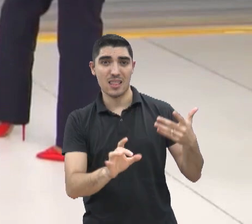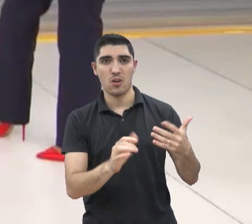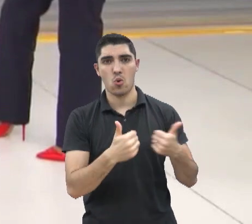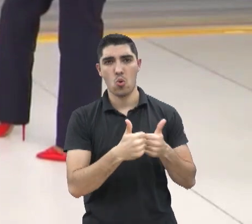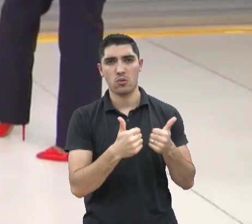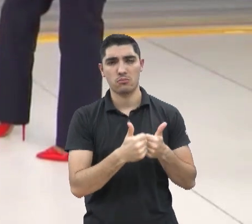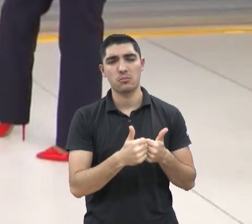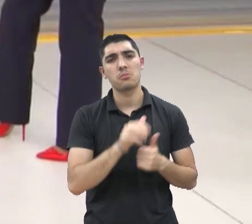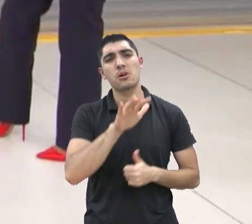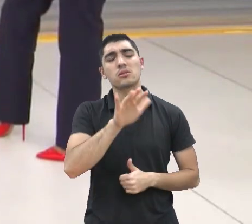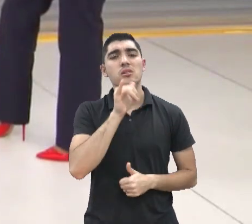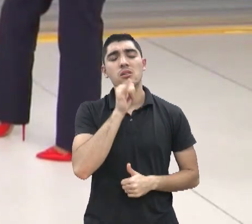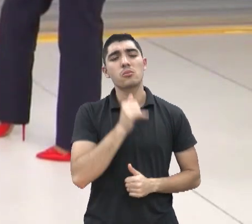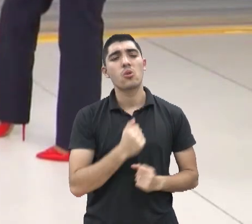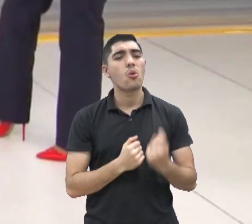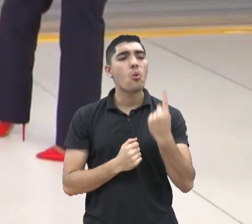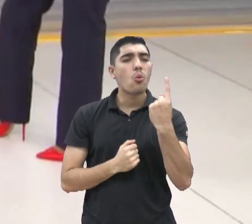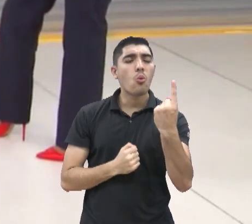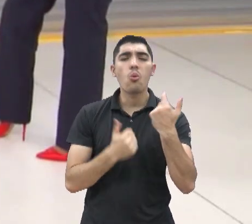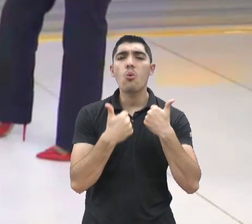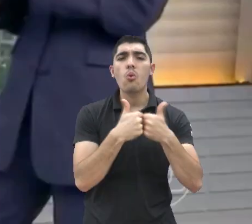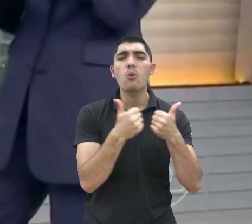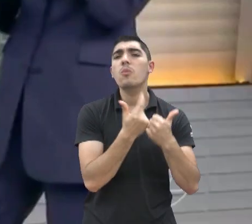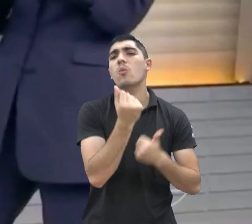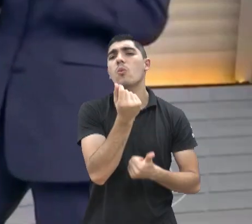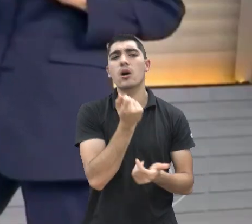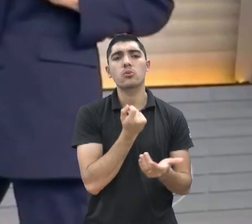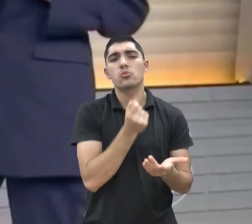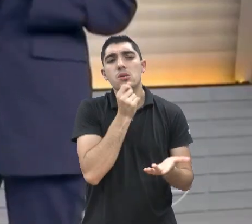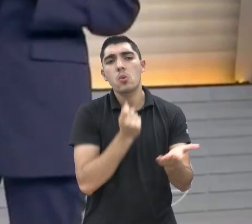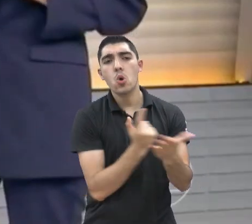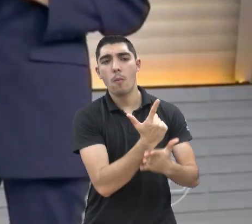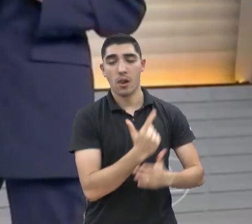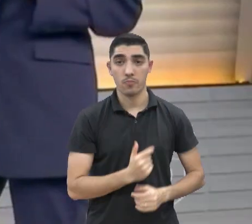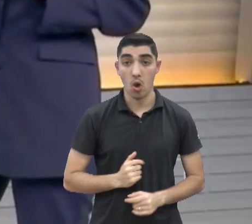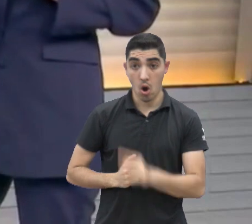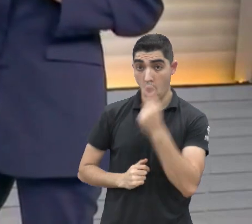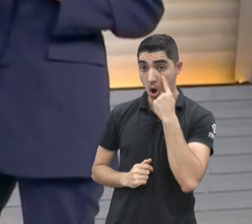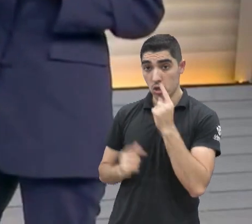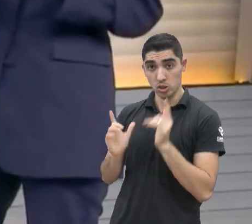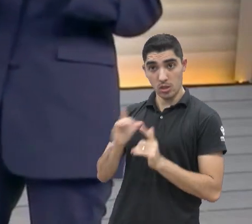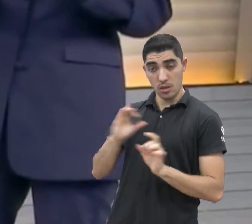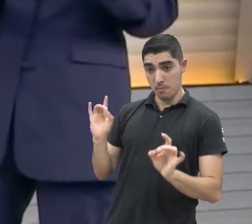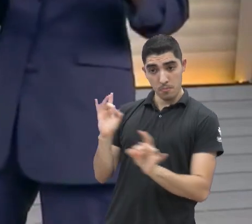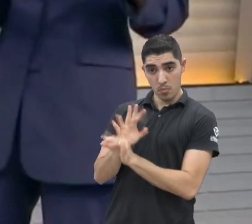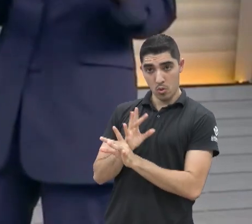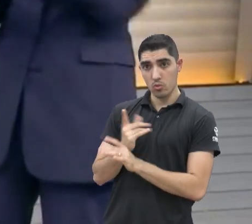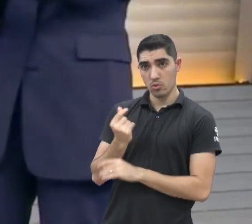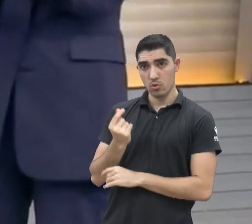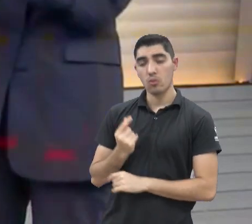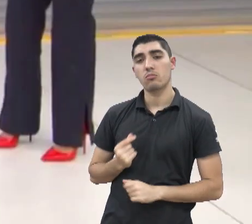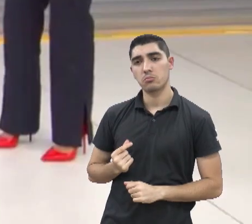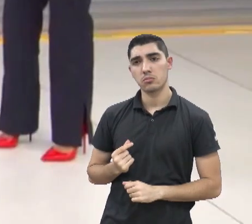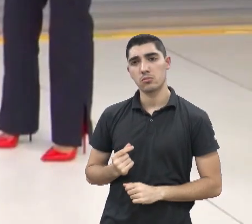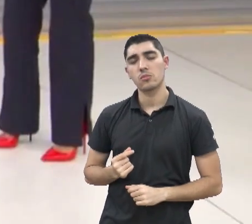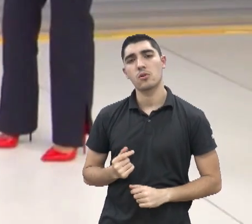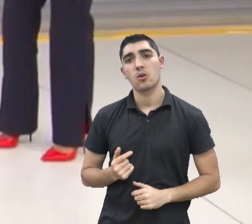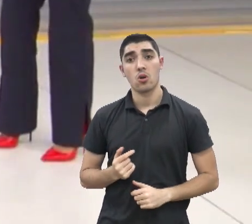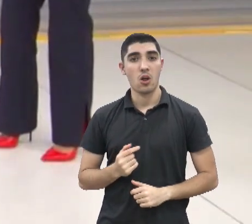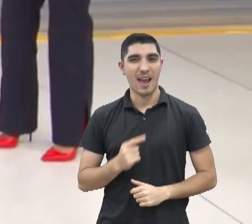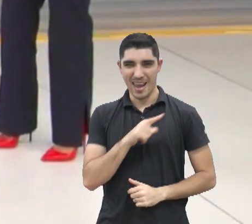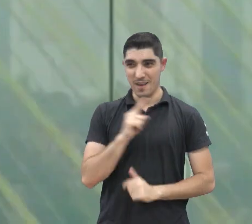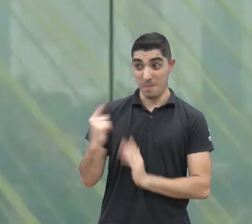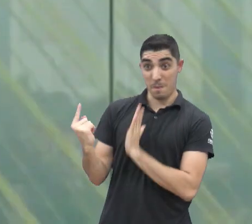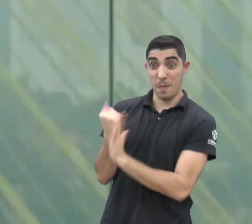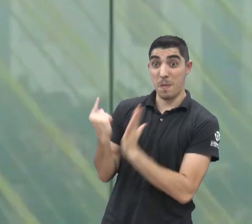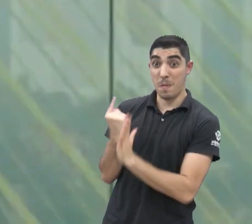Quanto custa um ônibus, você comprar o ônibus? Vamos lá, tenho já a conta para você. Quanto custa o ônibus? A gente sabe que esse homem fica perguntando tudo,